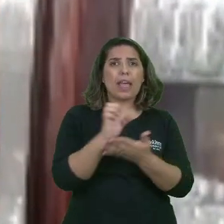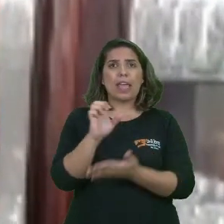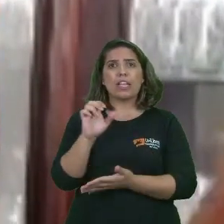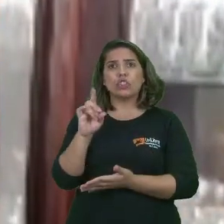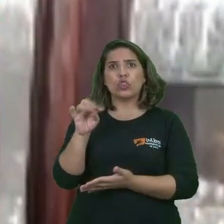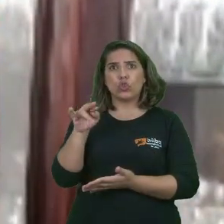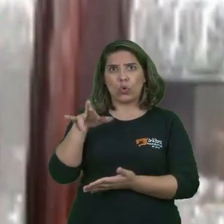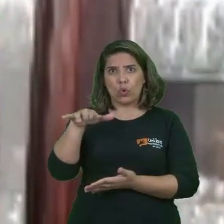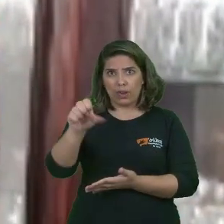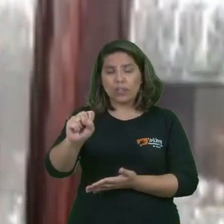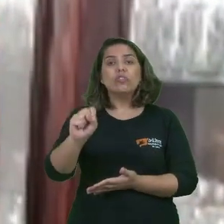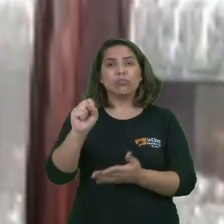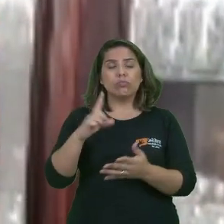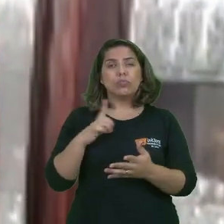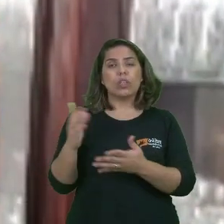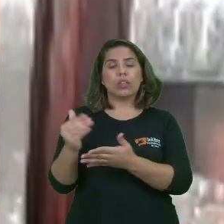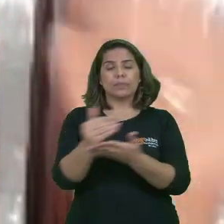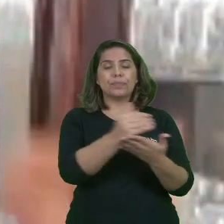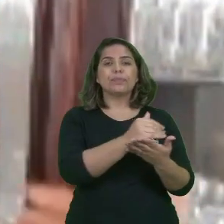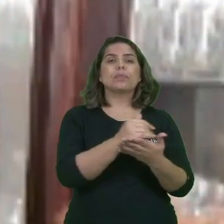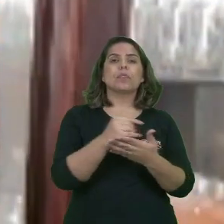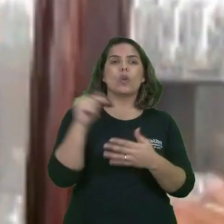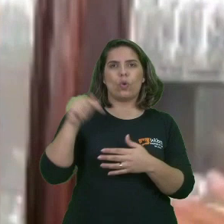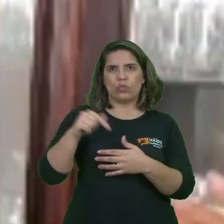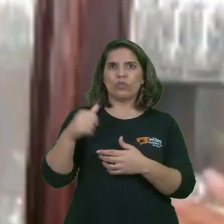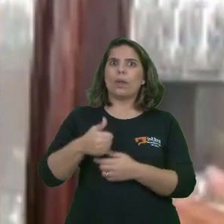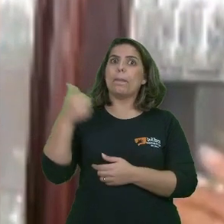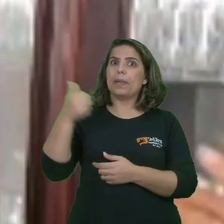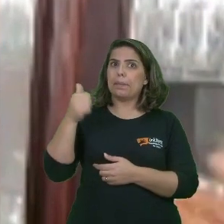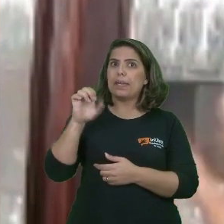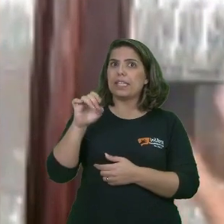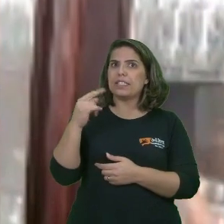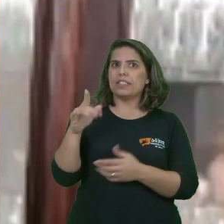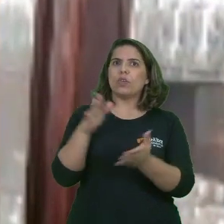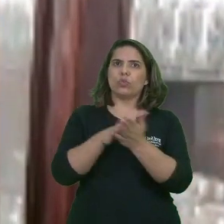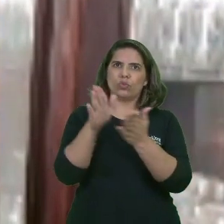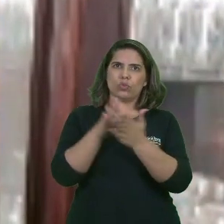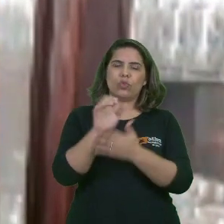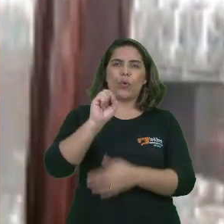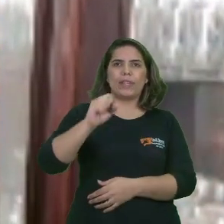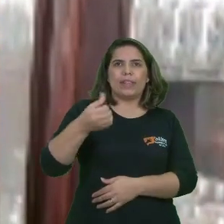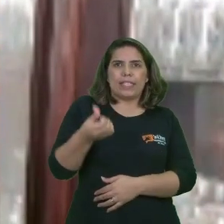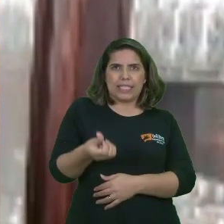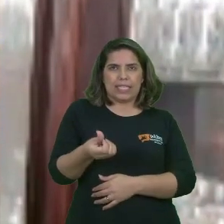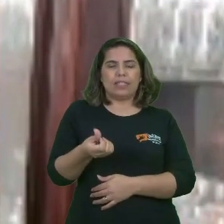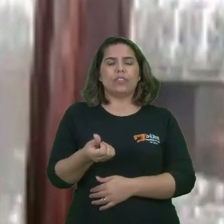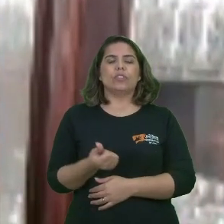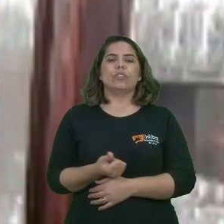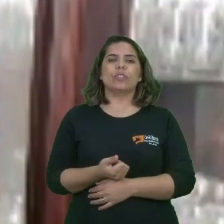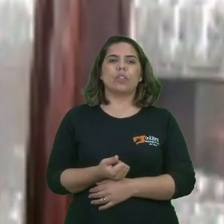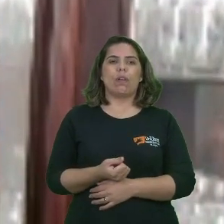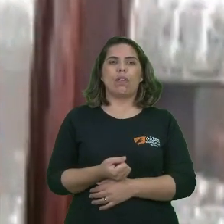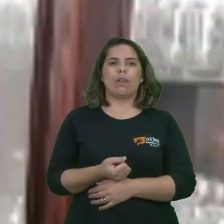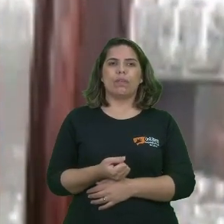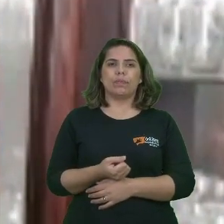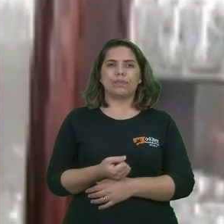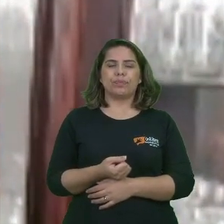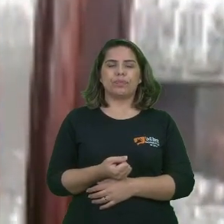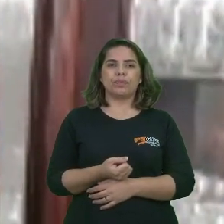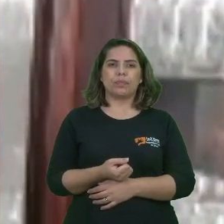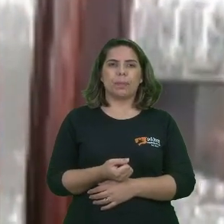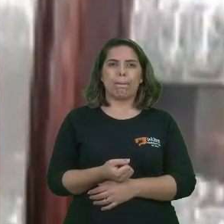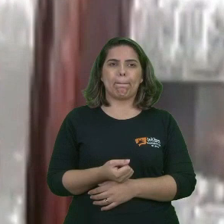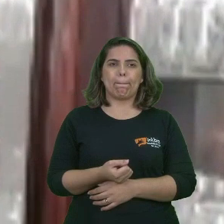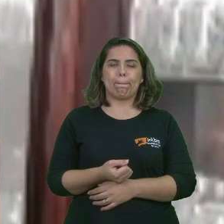que ano a ypê foi a primeira edição do vinho 86 M